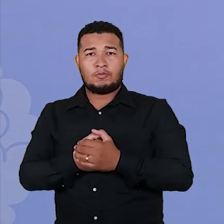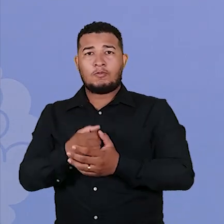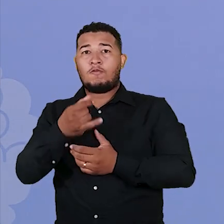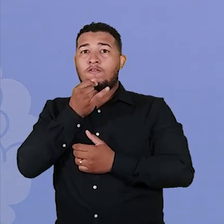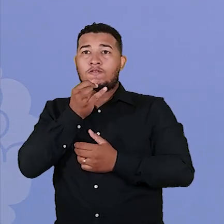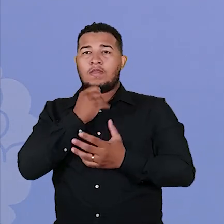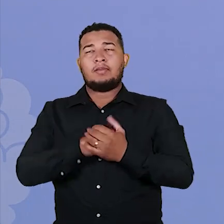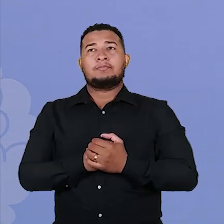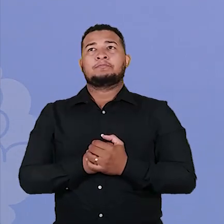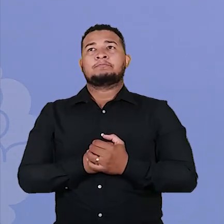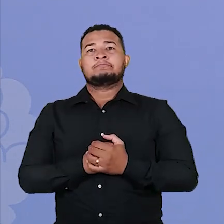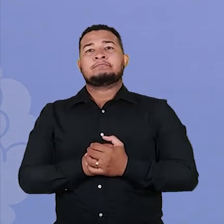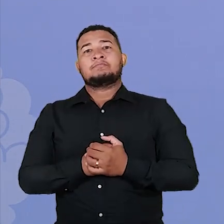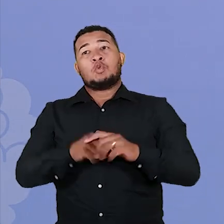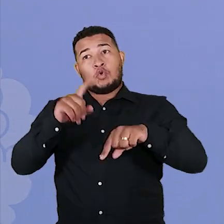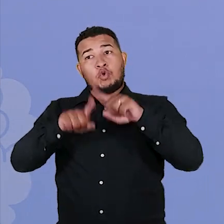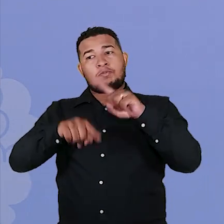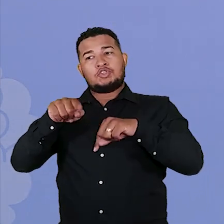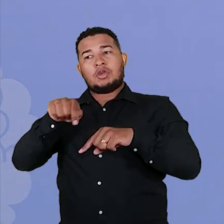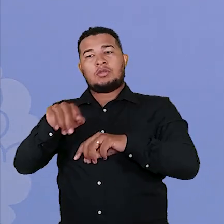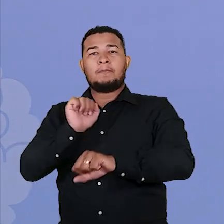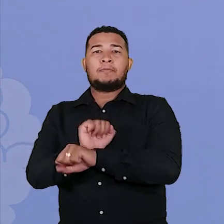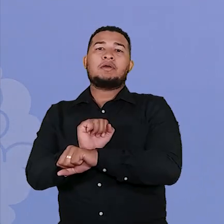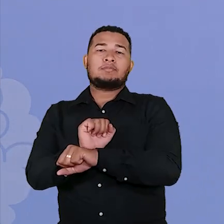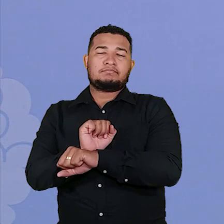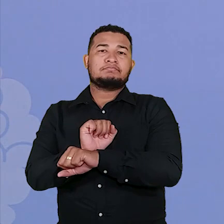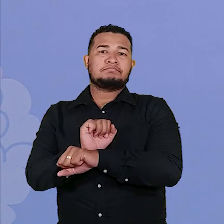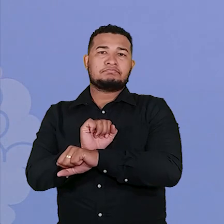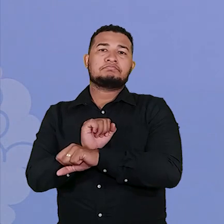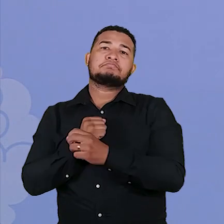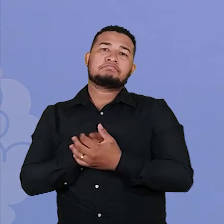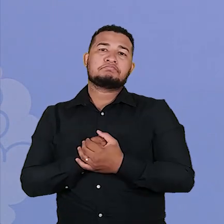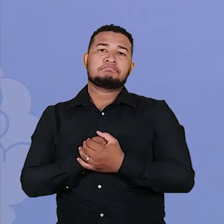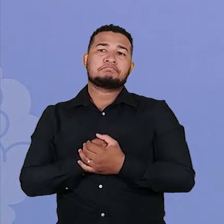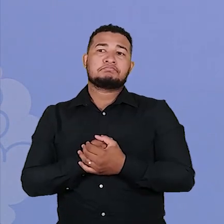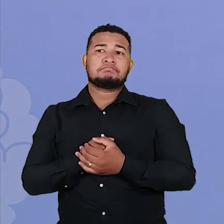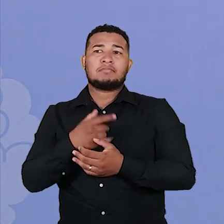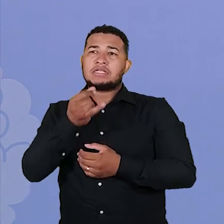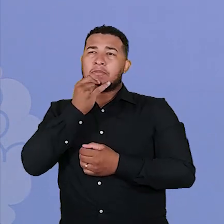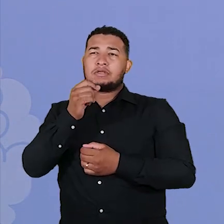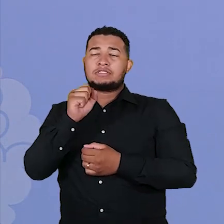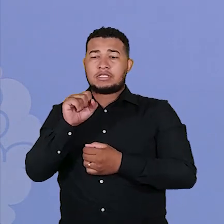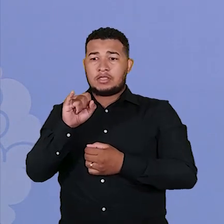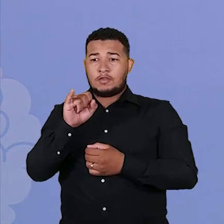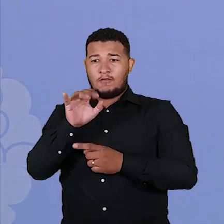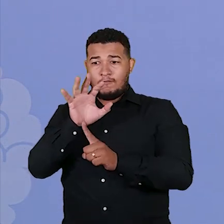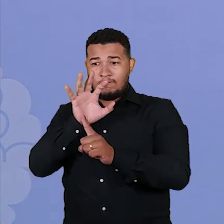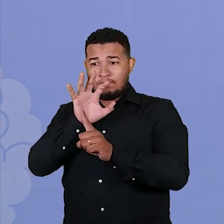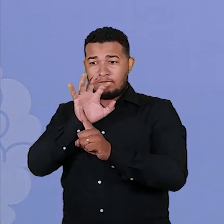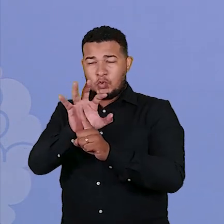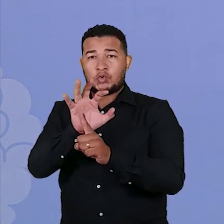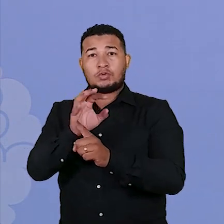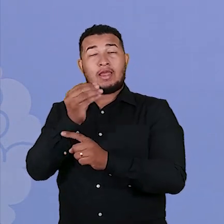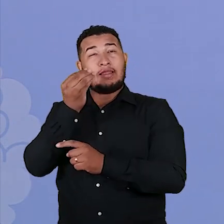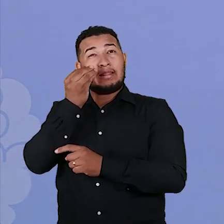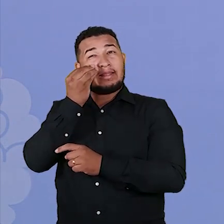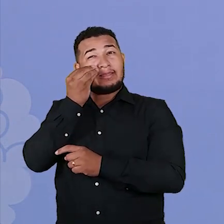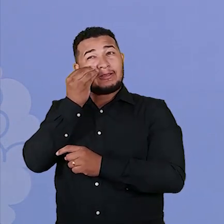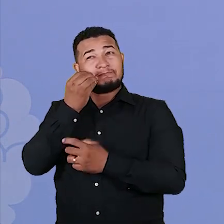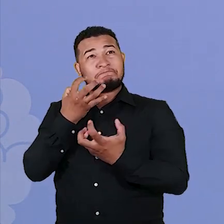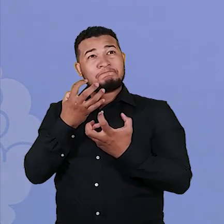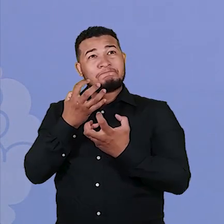então por exemplo é um objeto tá parado bom e você exerce uma força sobre ele ele